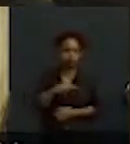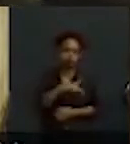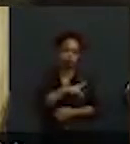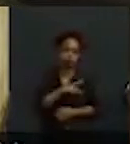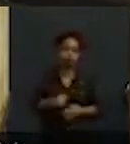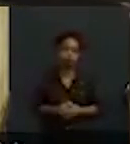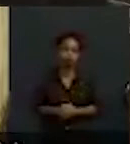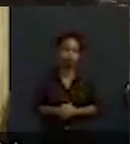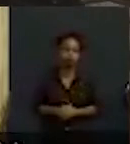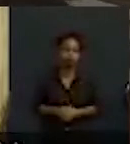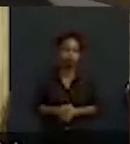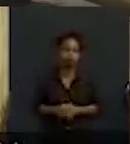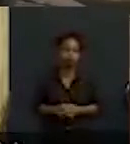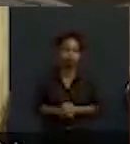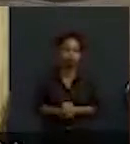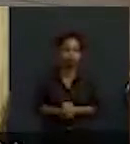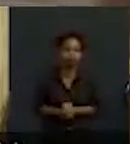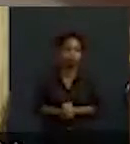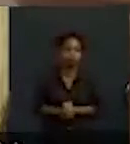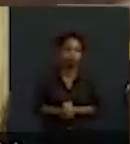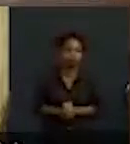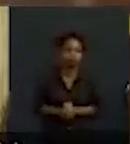Público.